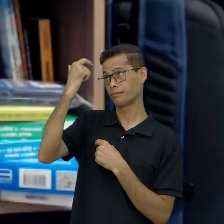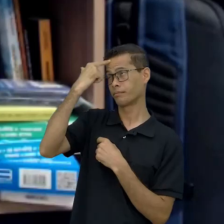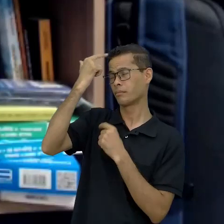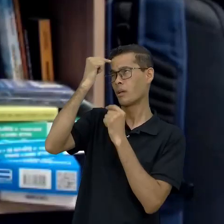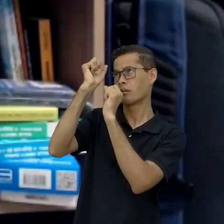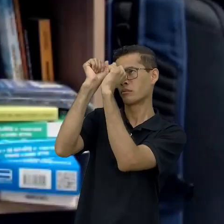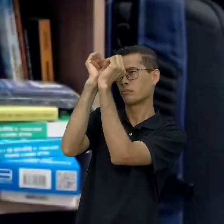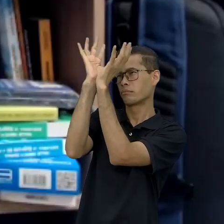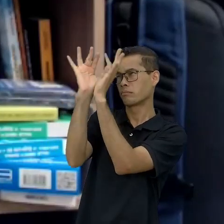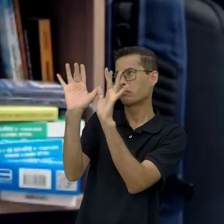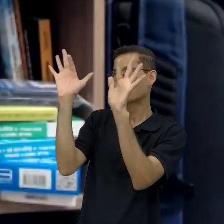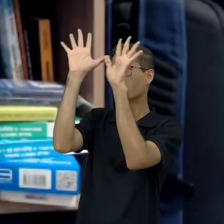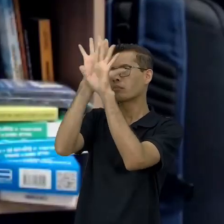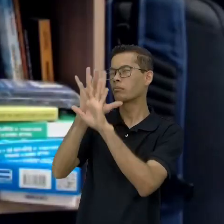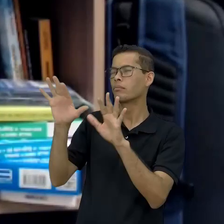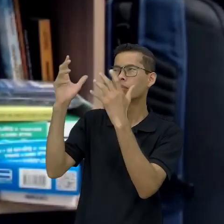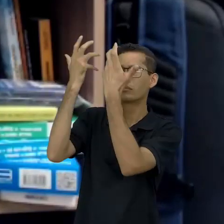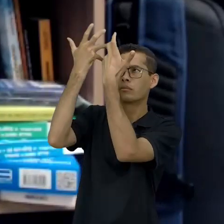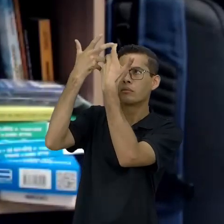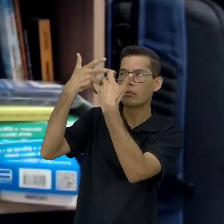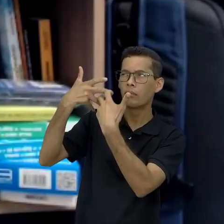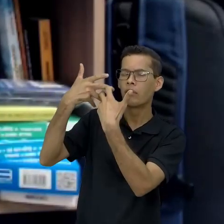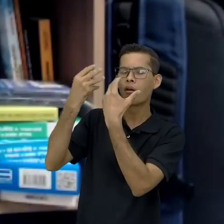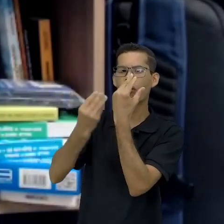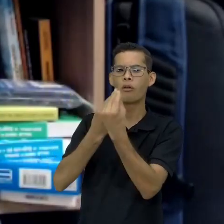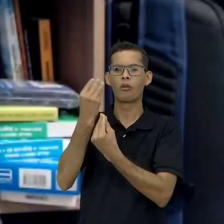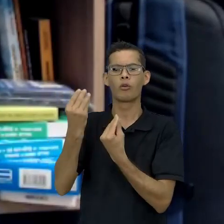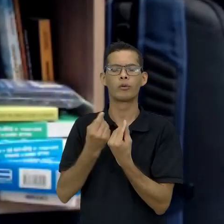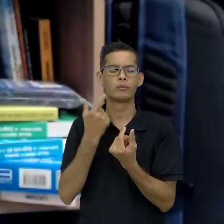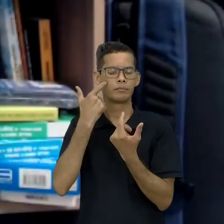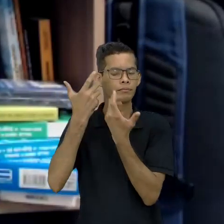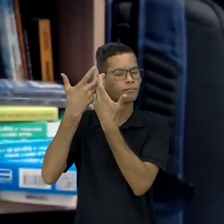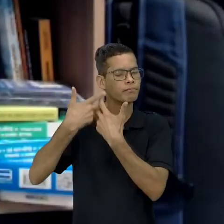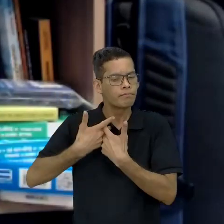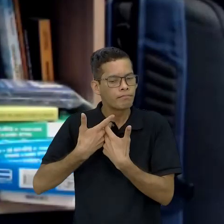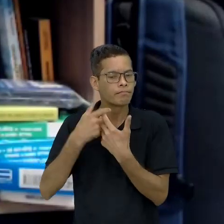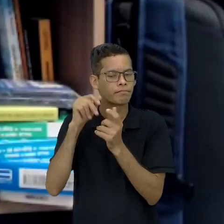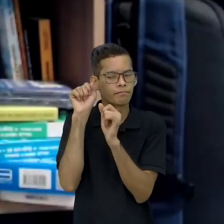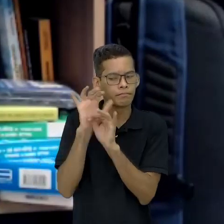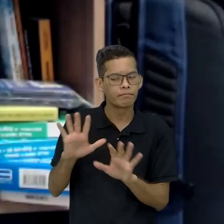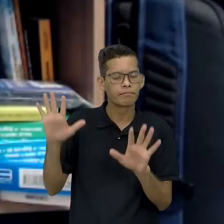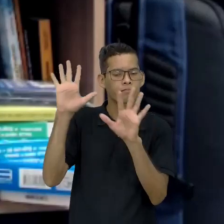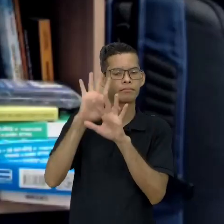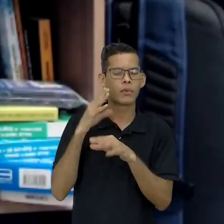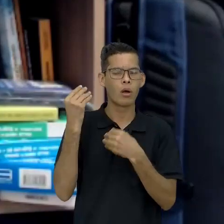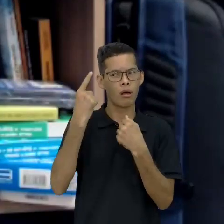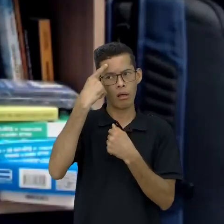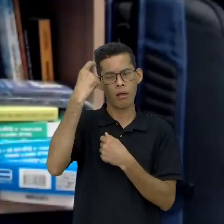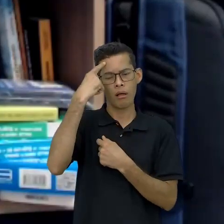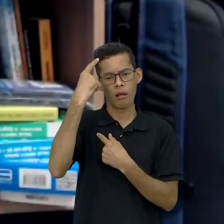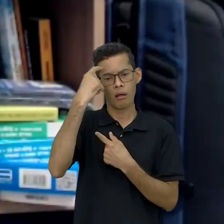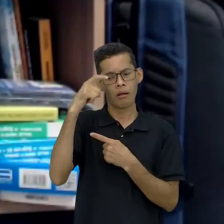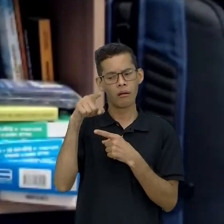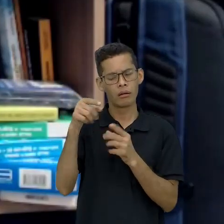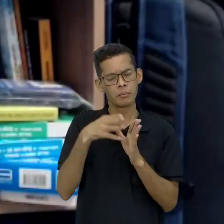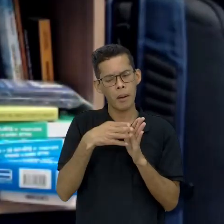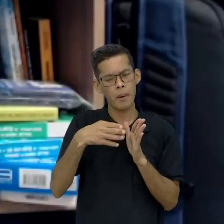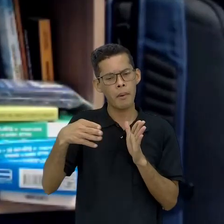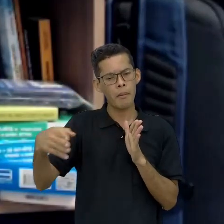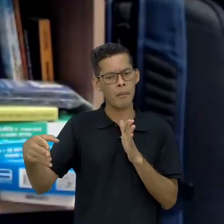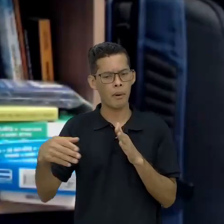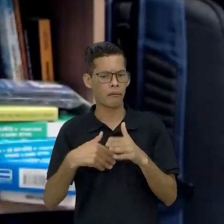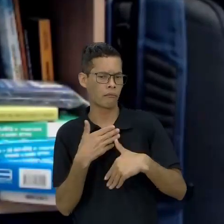ideias e pensamentos, eu começo a pensar e refletir, né, e ter ideias de como esse processo está